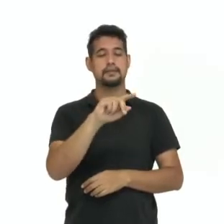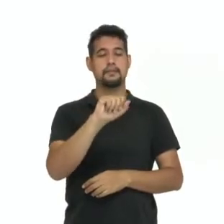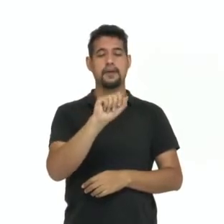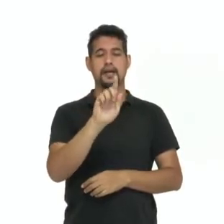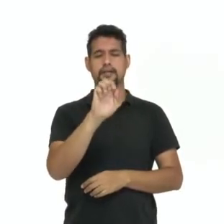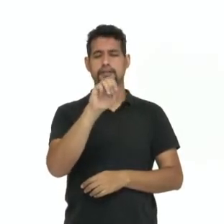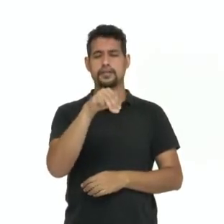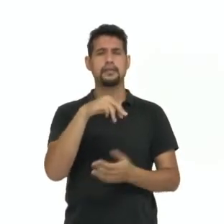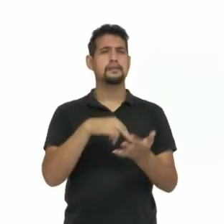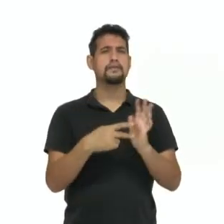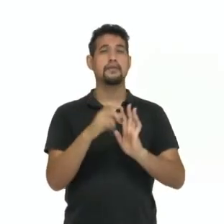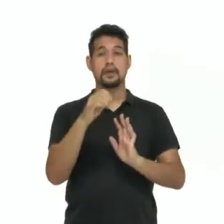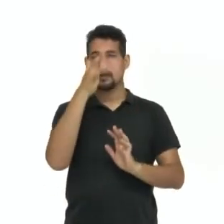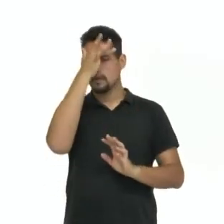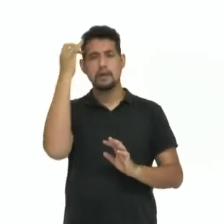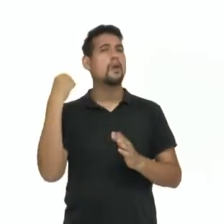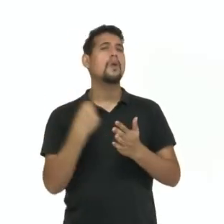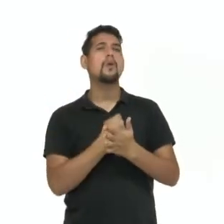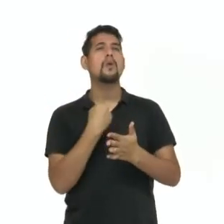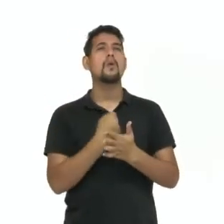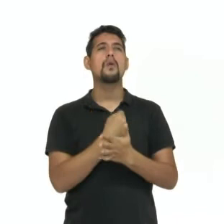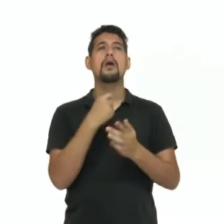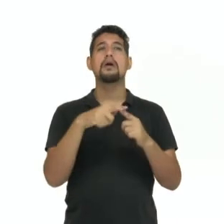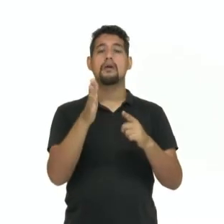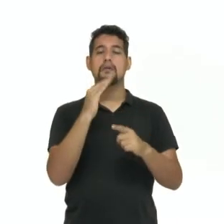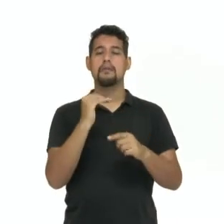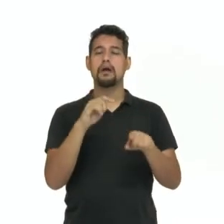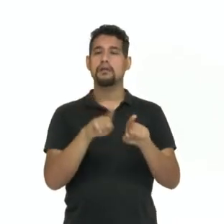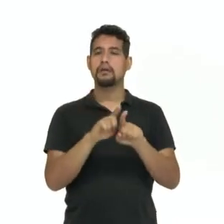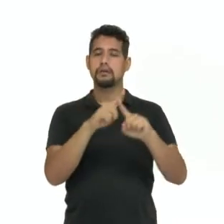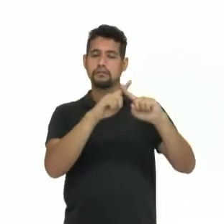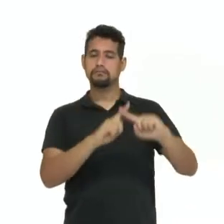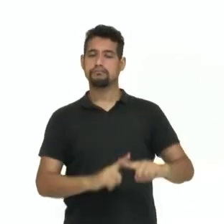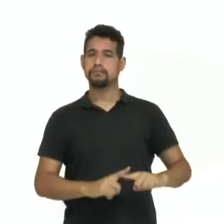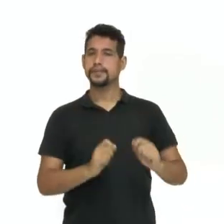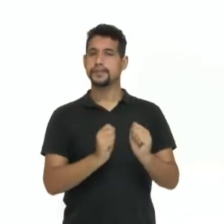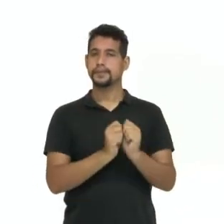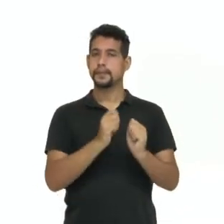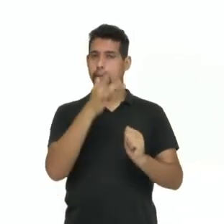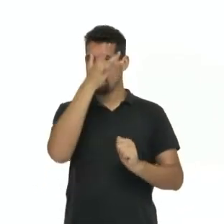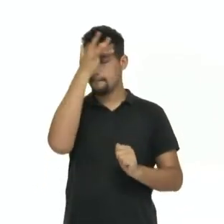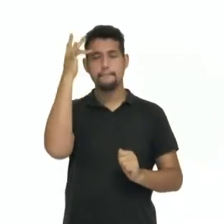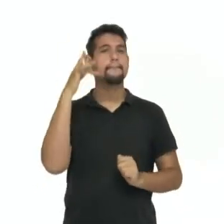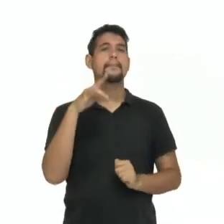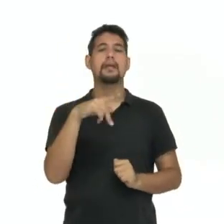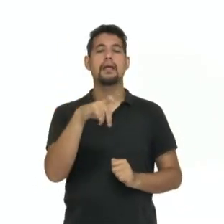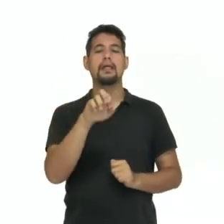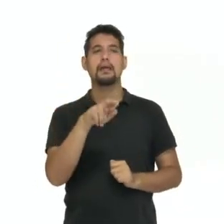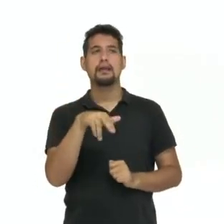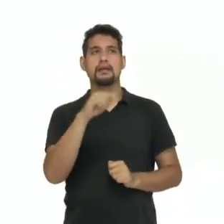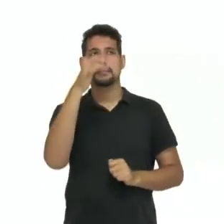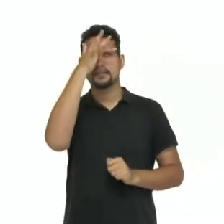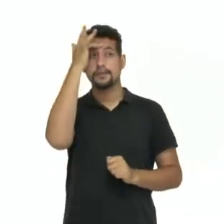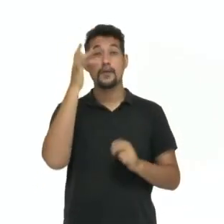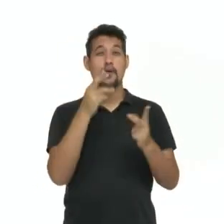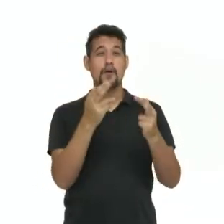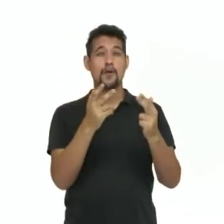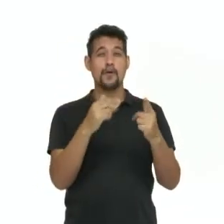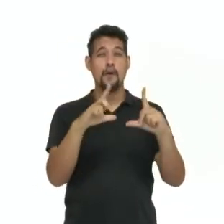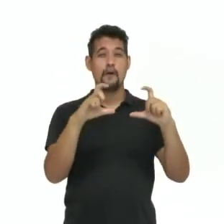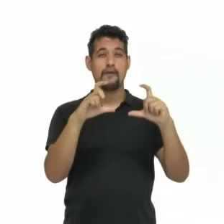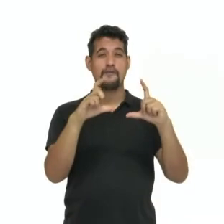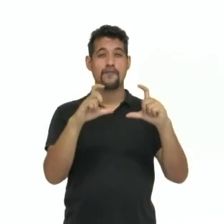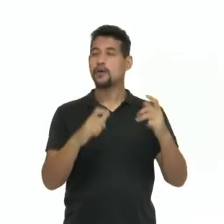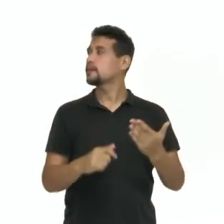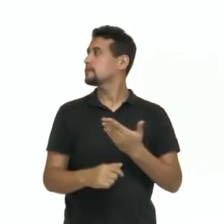que o lutador está por baixo com o adversário entre suas pernas e consegue inverter as